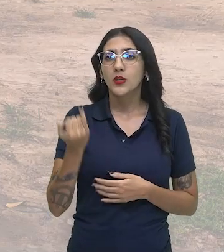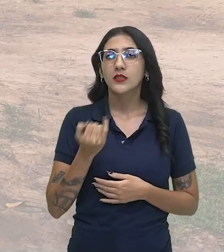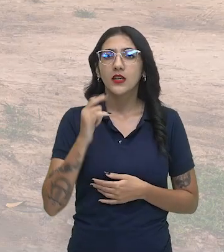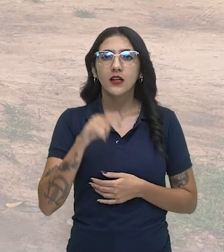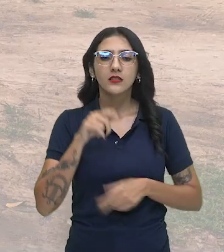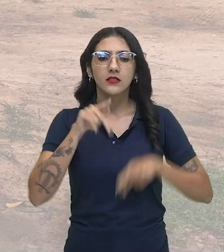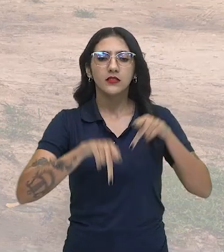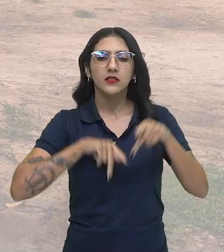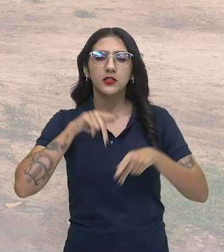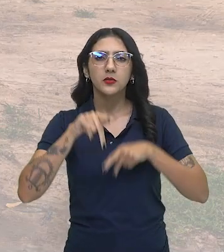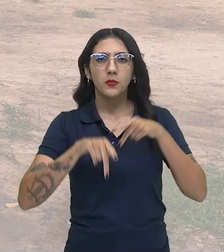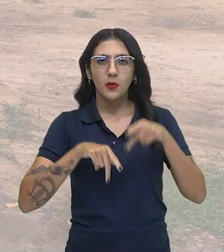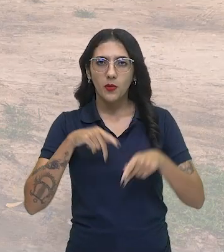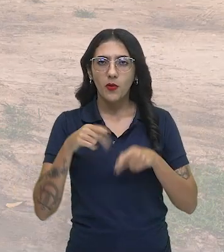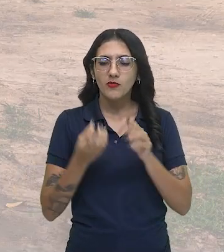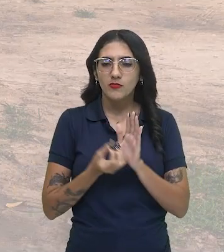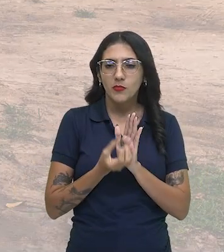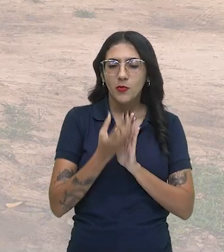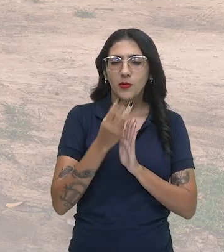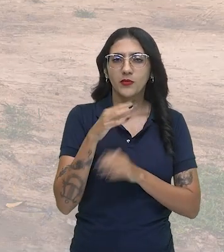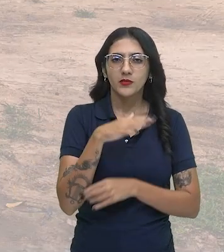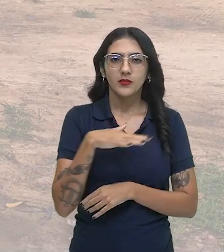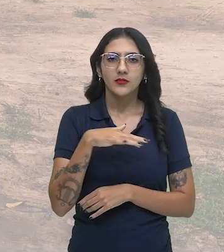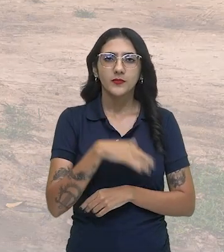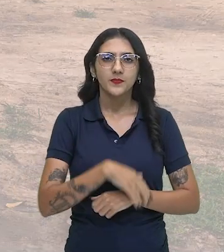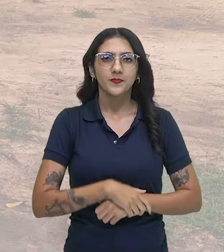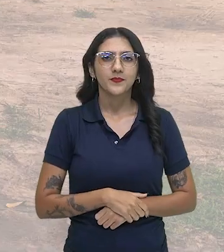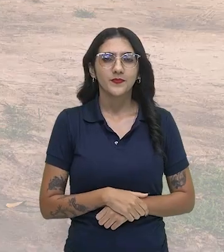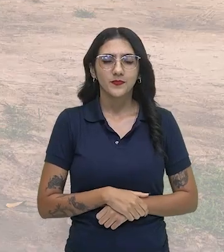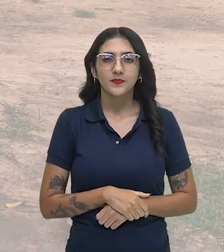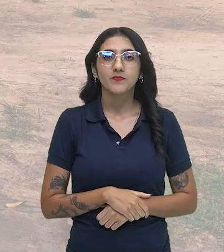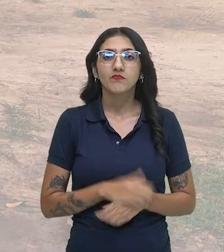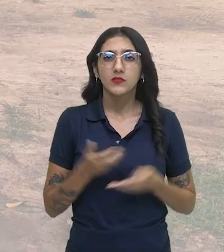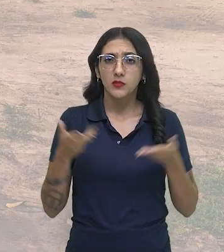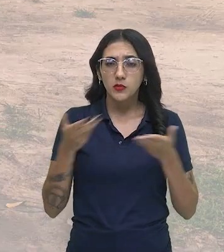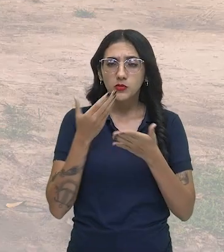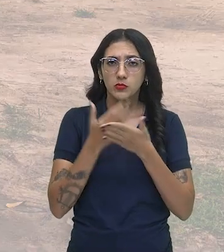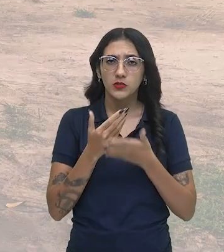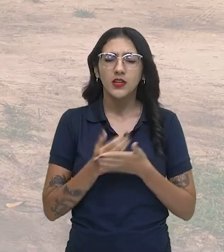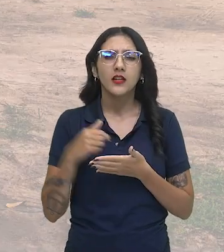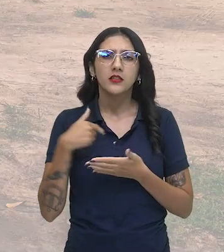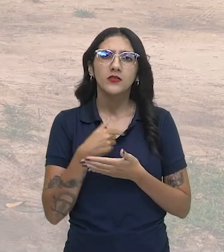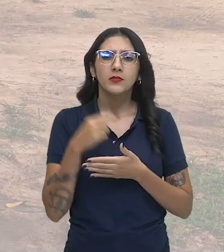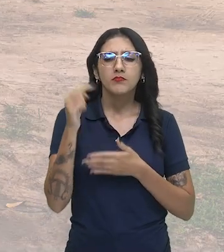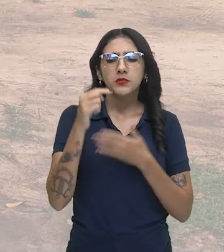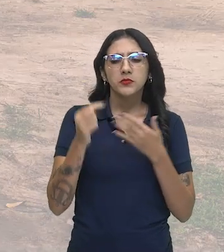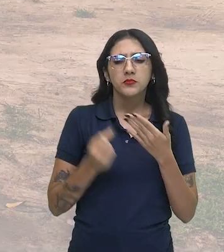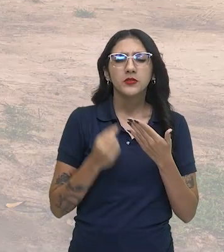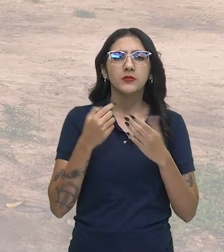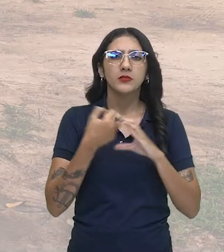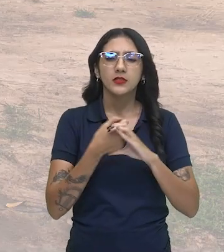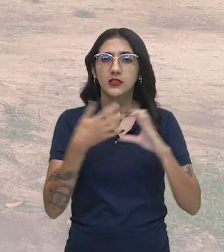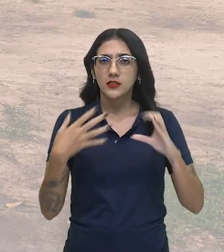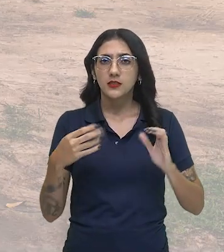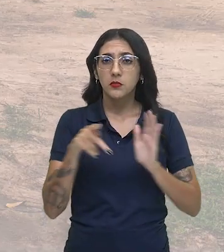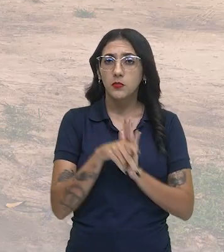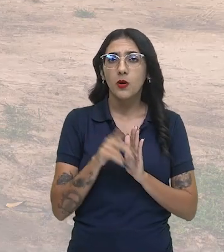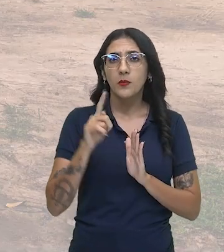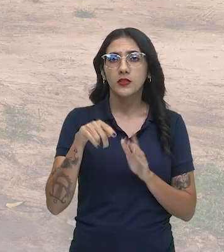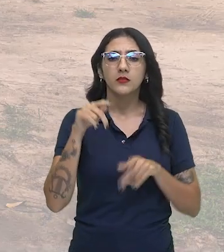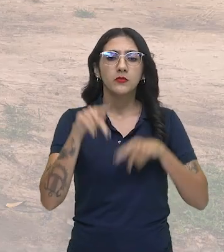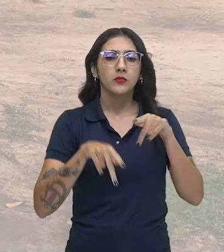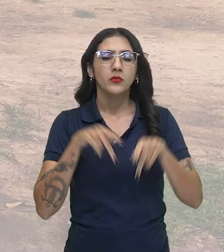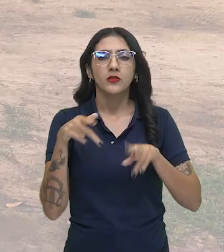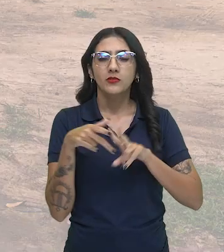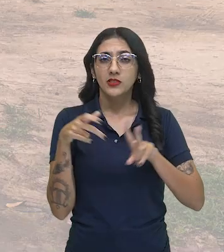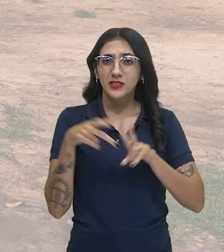povos originários. Exatamente, né? Pessoal, nessa aula nós vamos comentar algumas características ali das lutas dos povos indígenas, que são